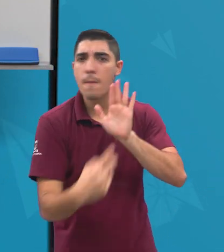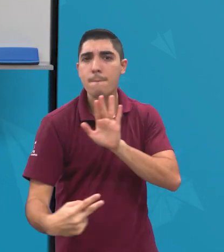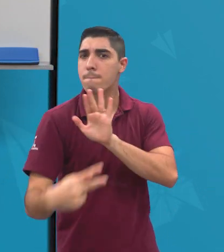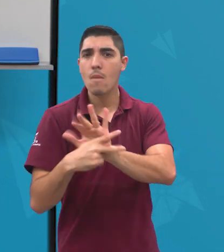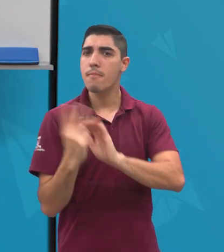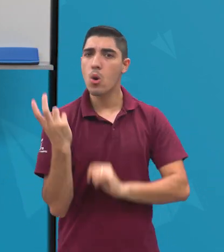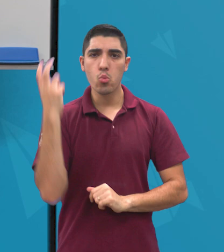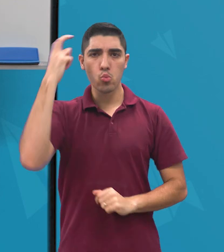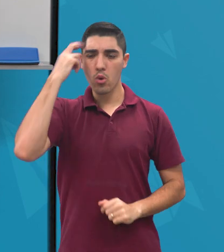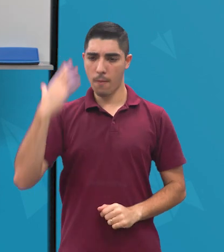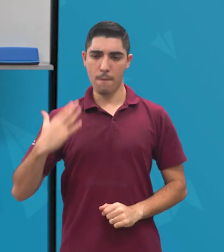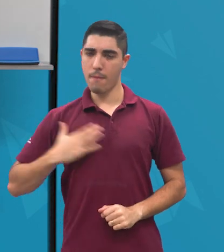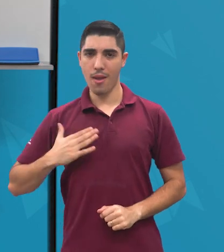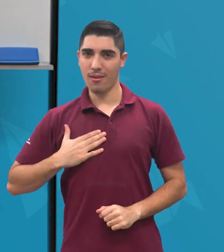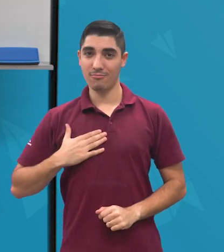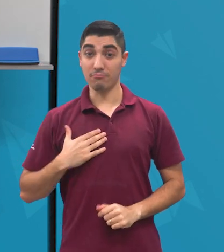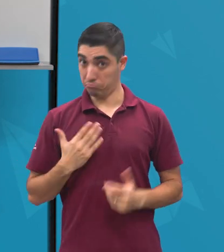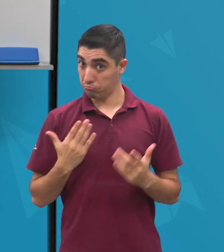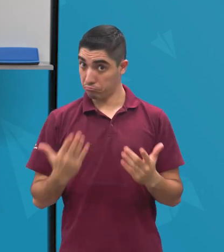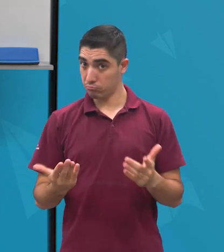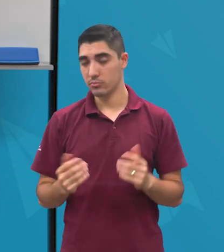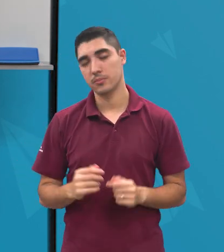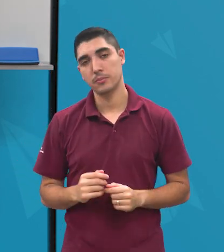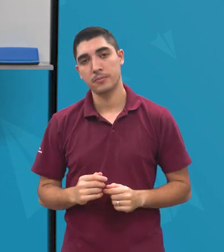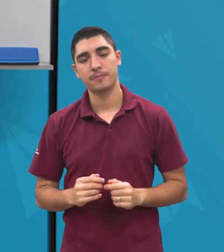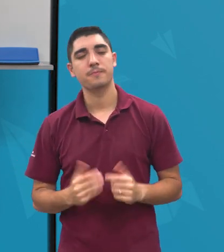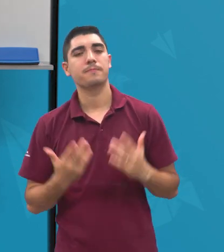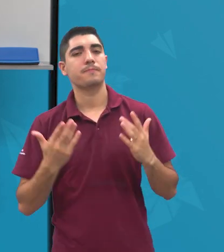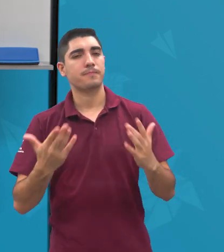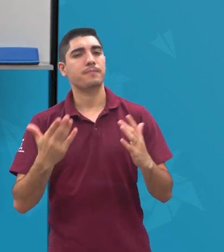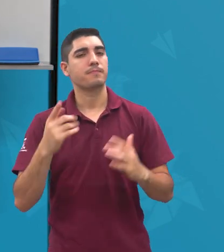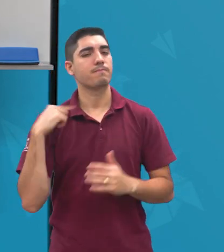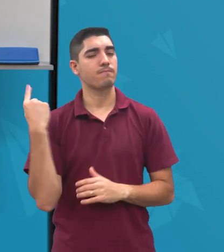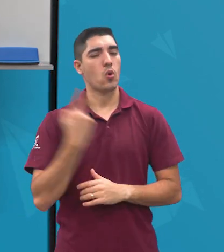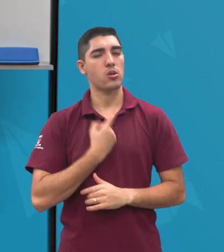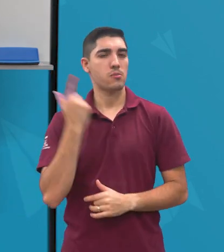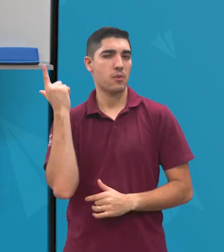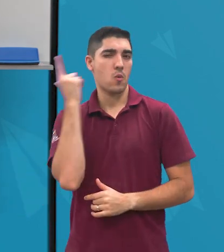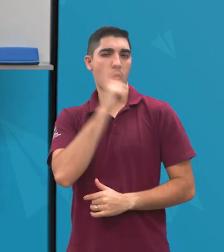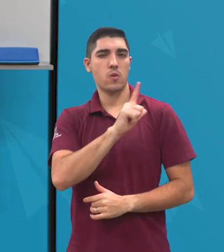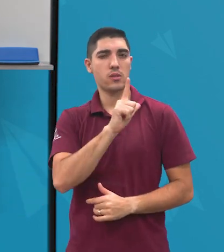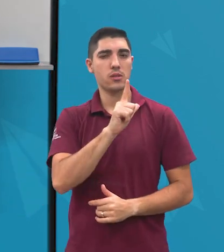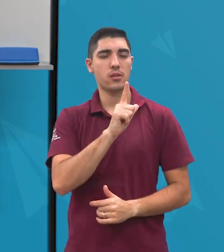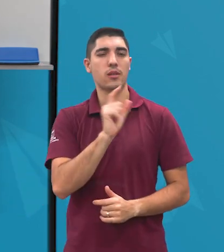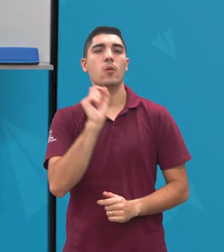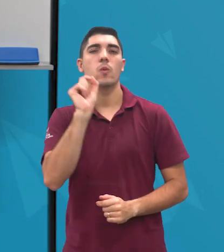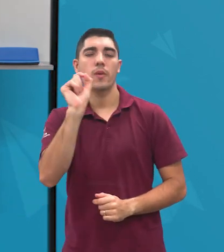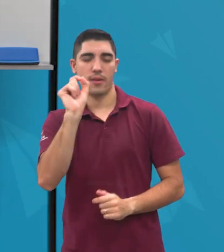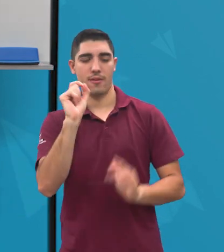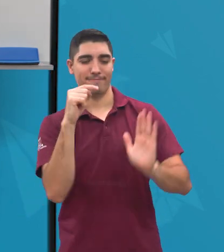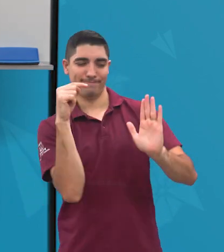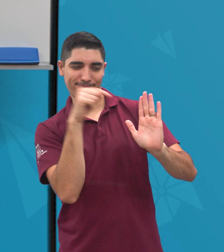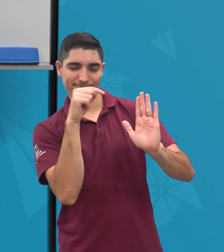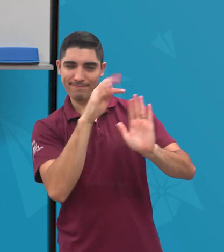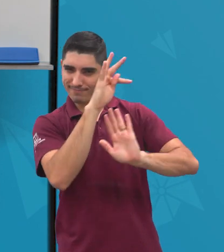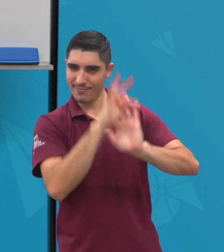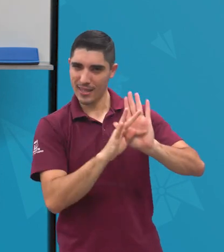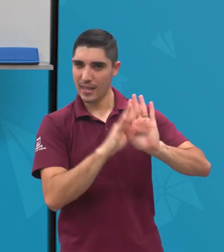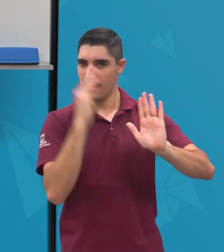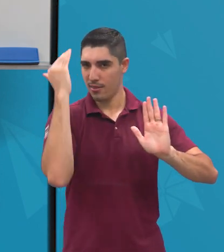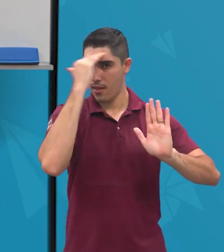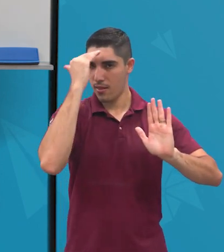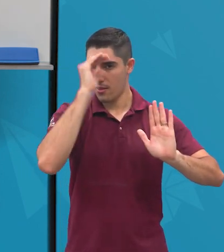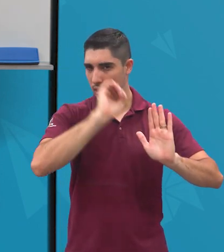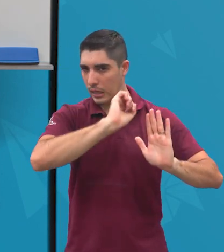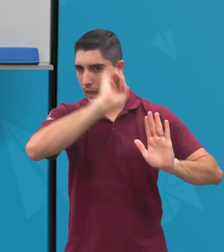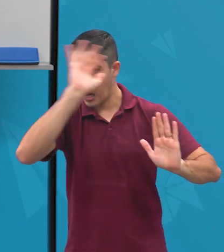comum. E um dos elementos que nós podemos destacar para considerar essa importância que eu